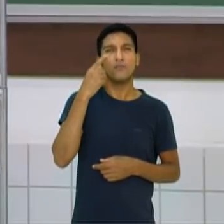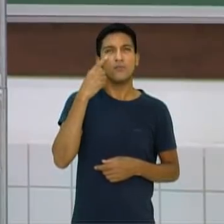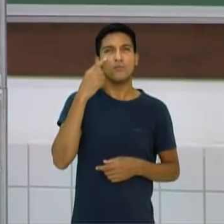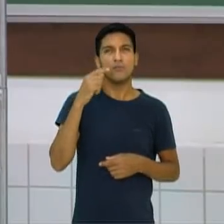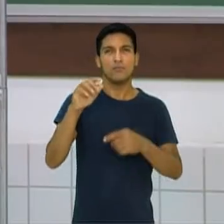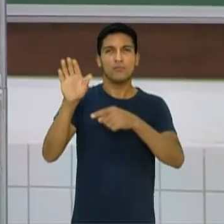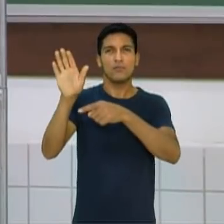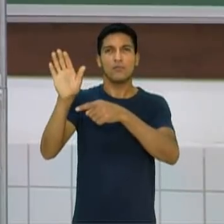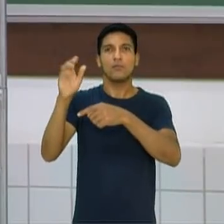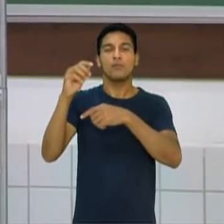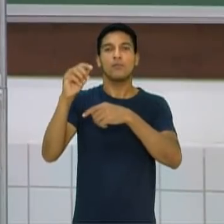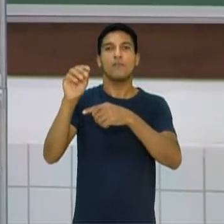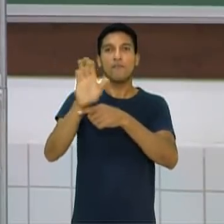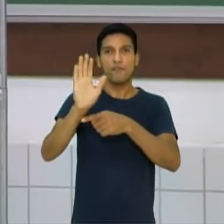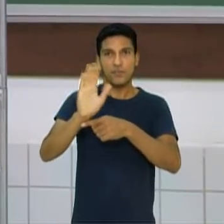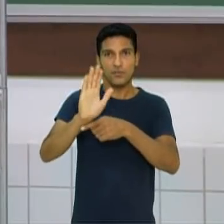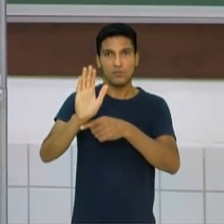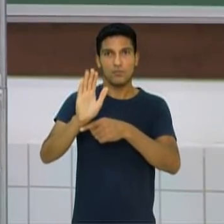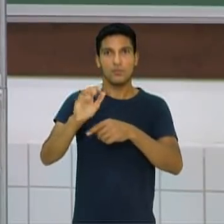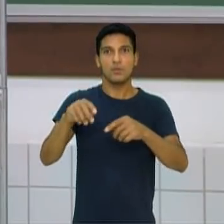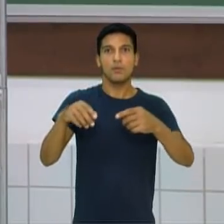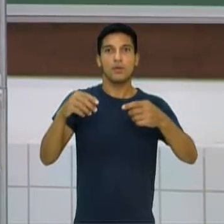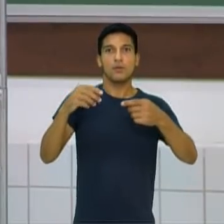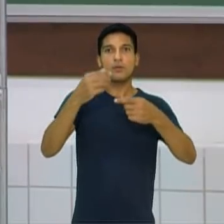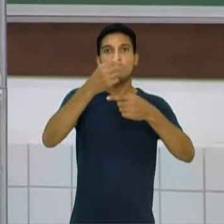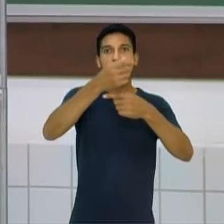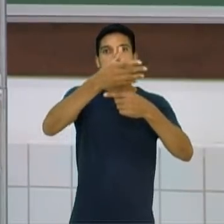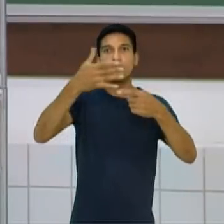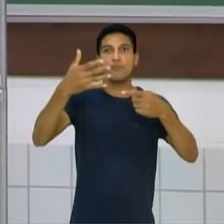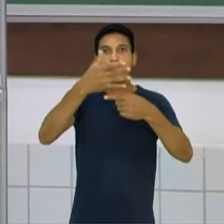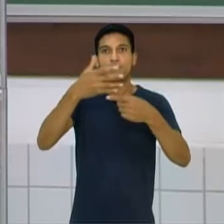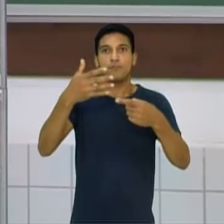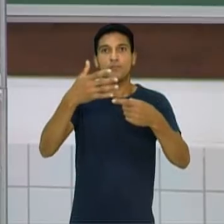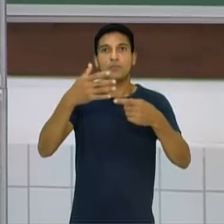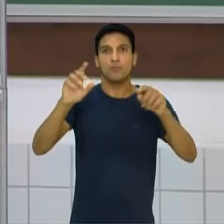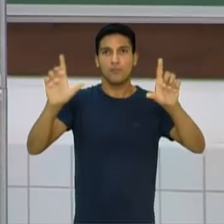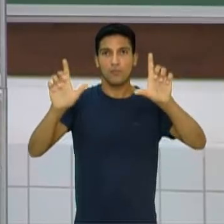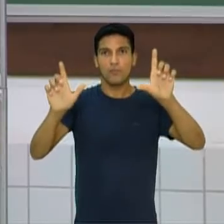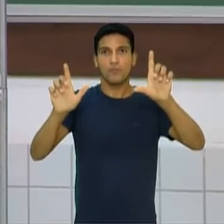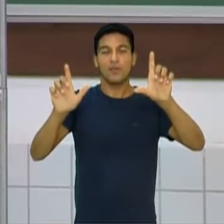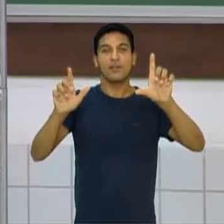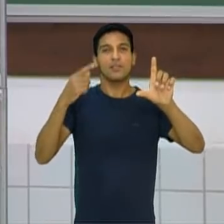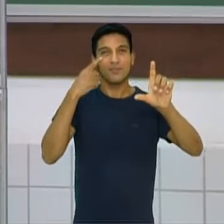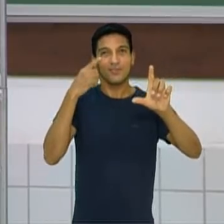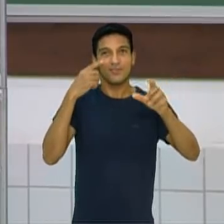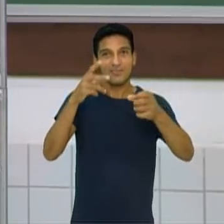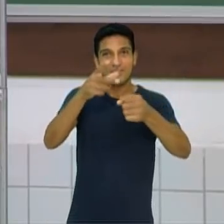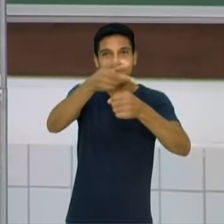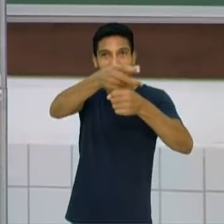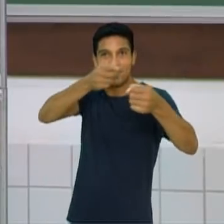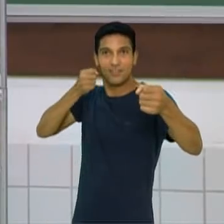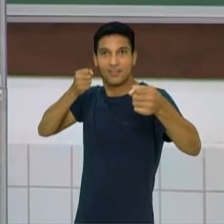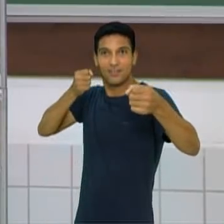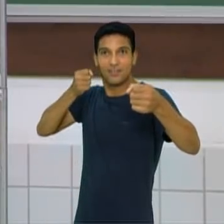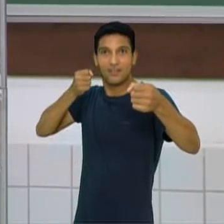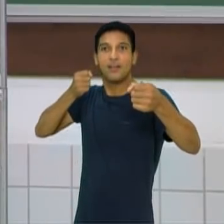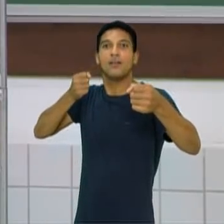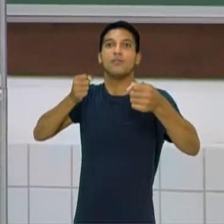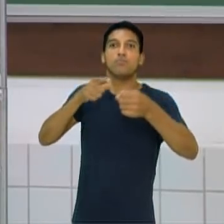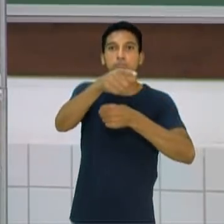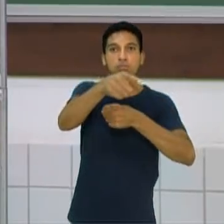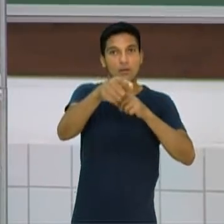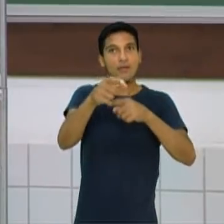filmes, séries, onde o arco e flecha é uma arma muito importante, né? Principalmente aquelas séries e